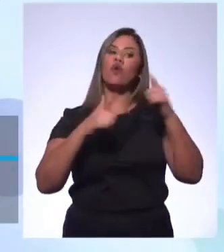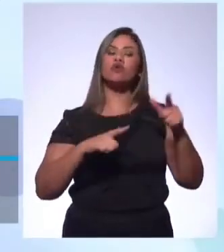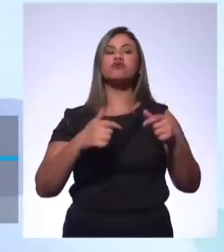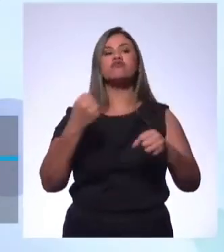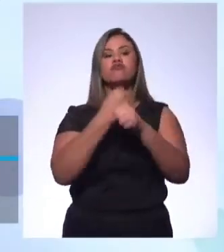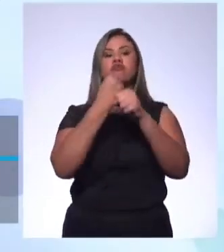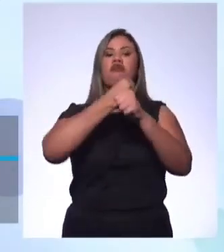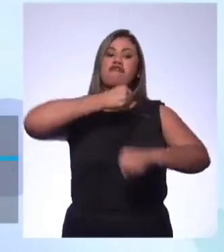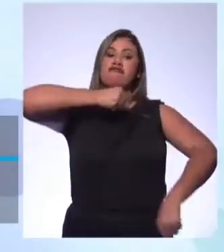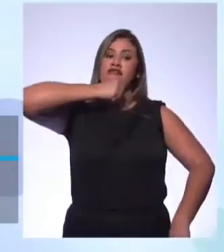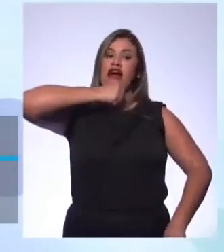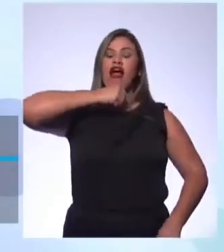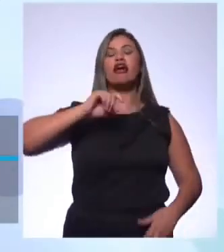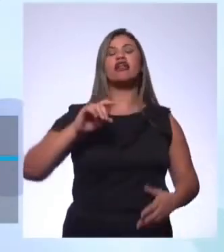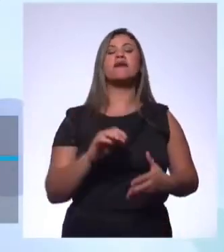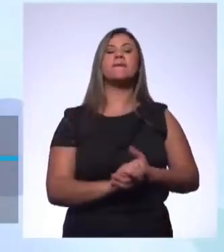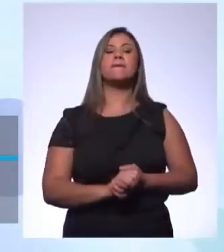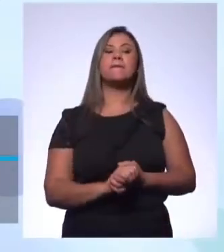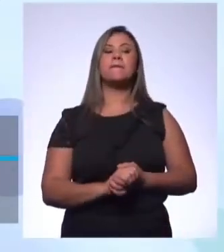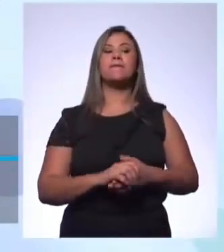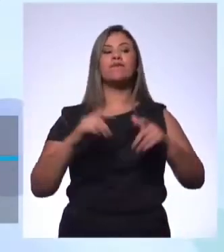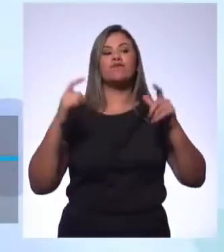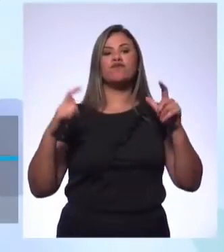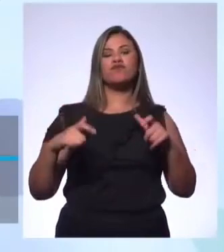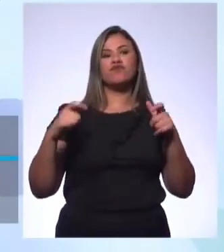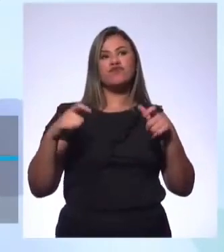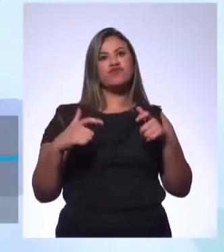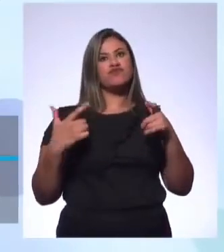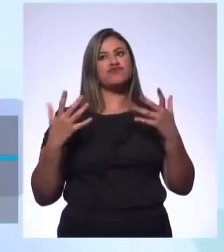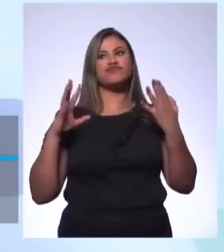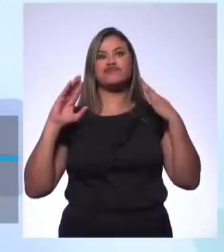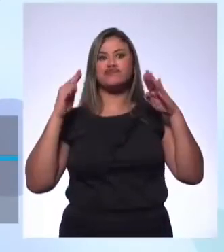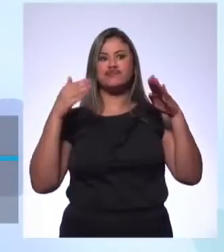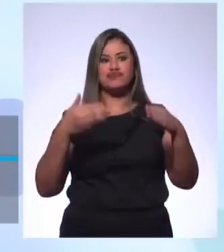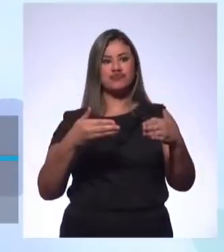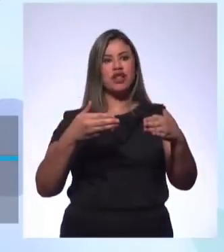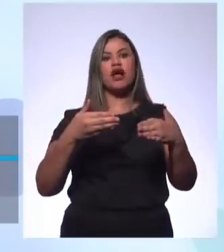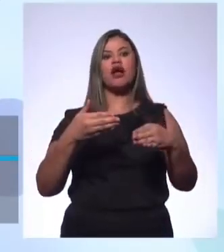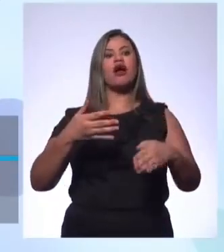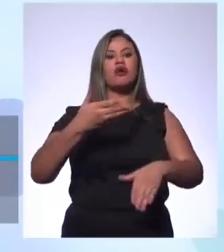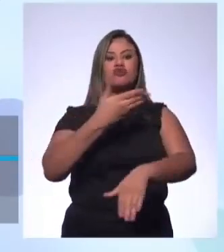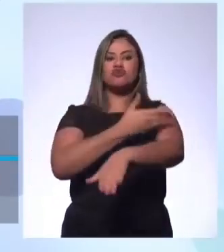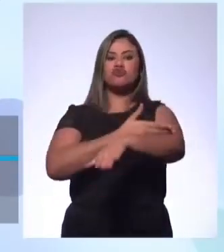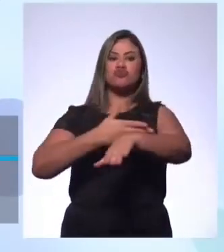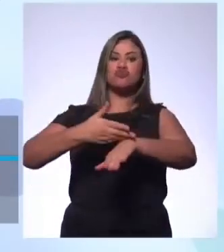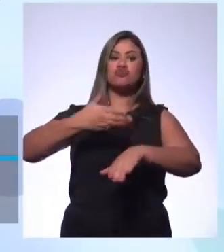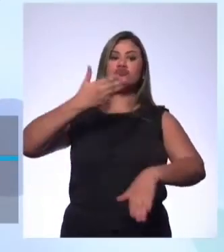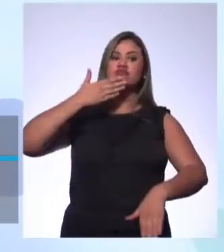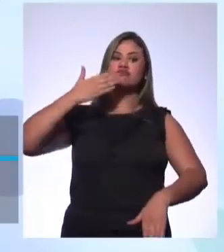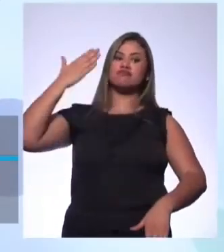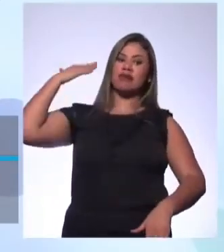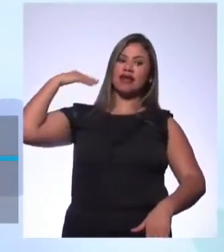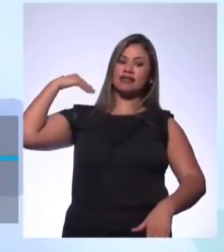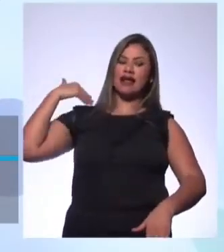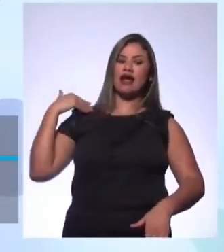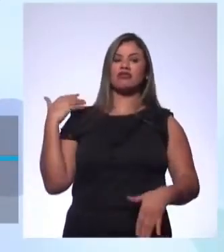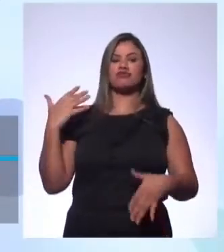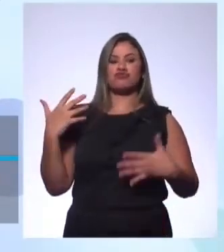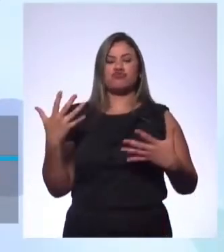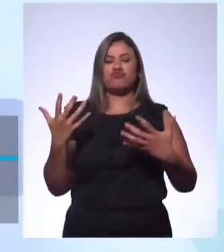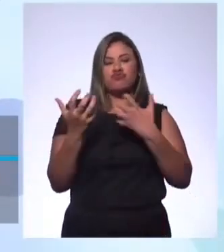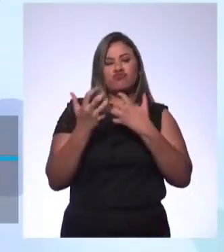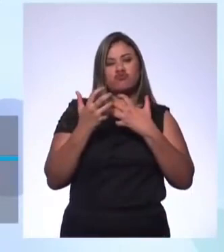construções mais antigas, com um ambiente mais voltado para o tradicional, as pessoas lá são mais recolhidas.